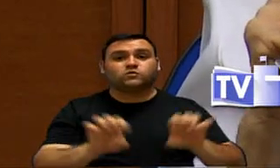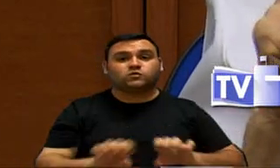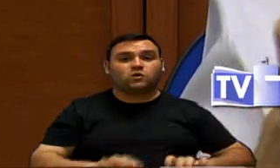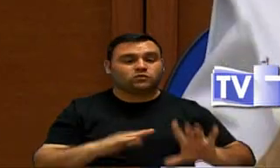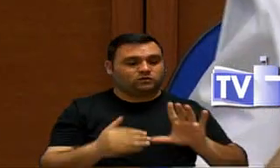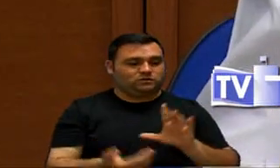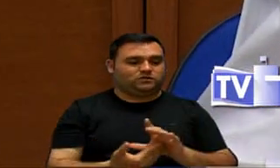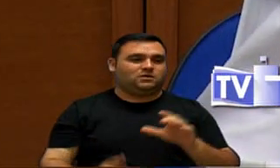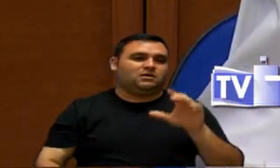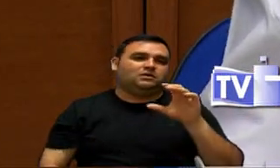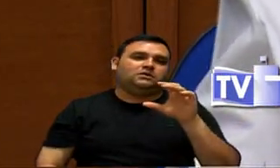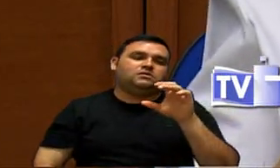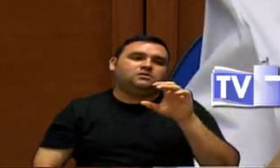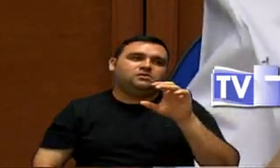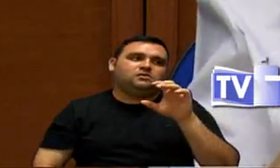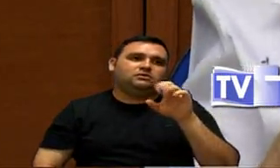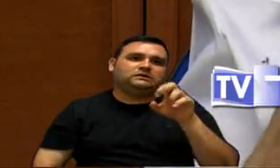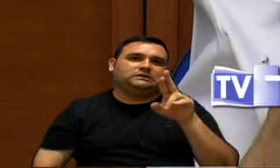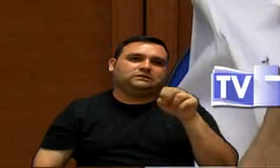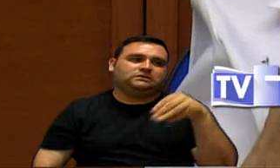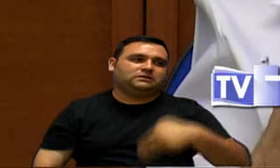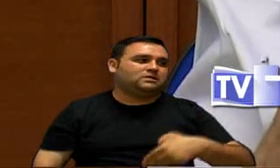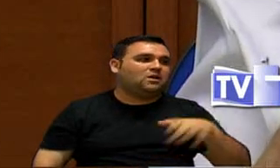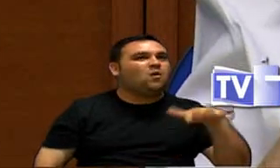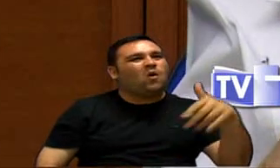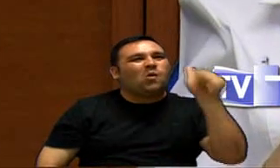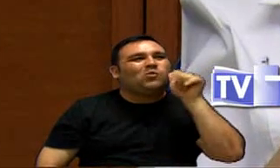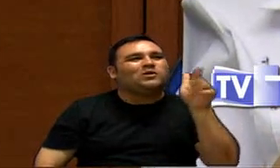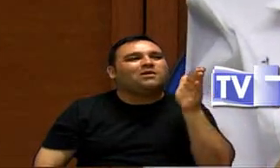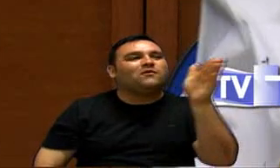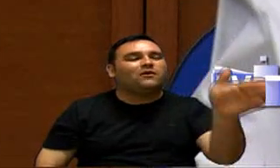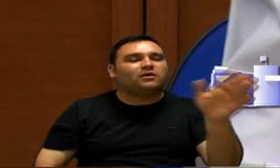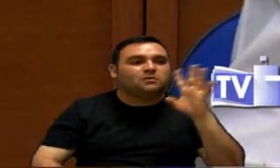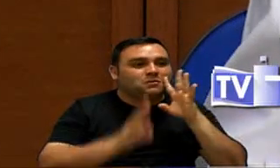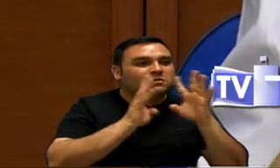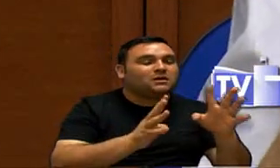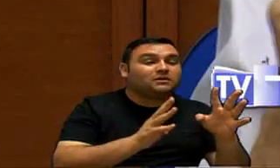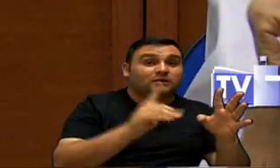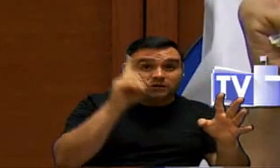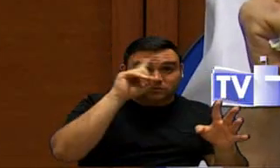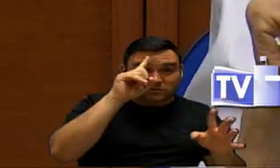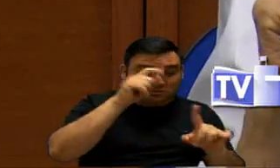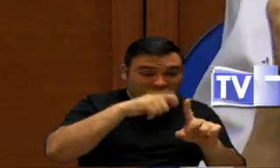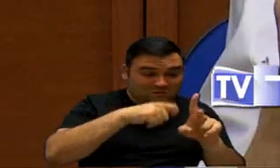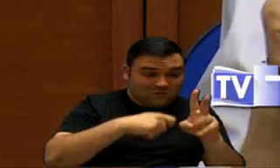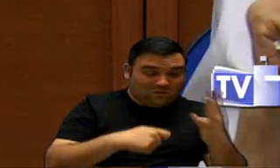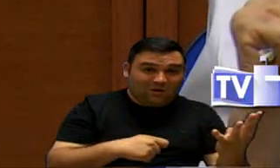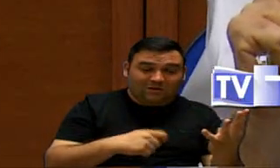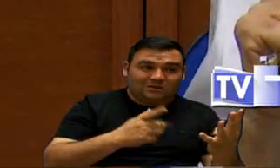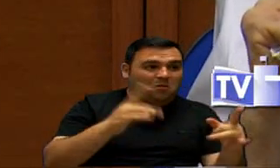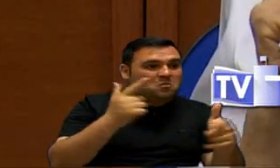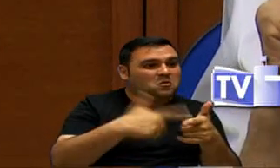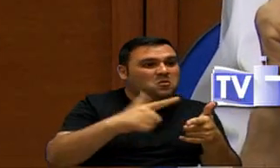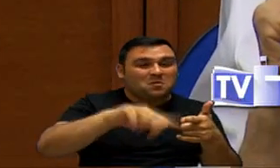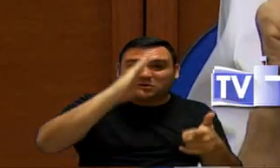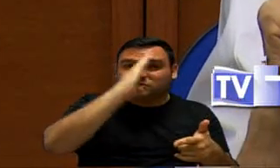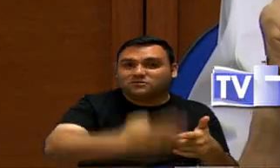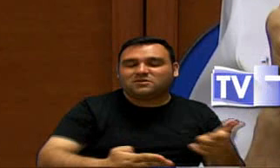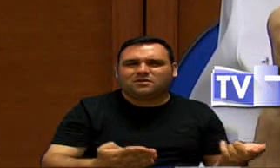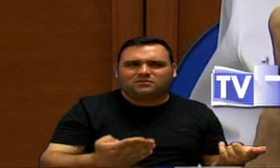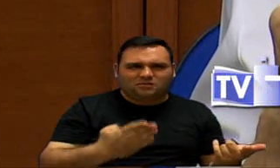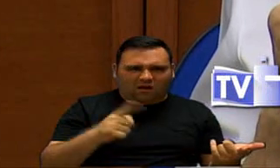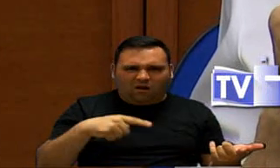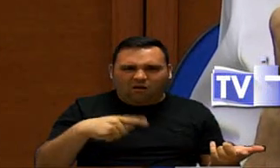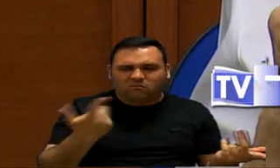Porque o SEREM não atendeu corretamente? Ou ela foi lá hoje para ser atendida daqui 3, 4 meses, quando o problema dela é imediato?